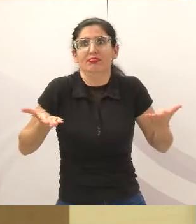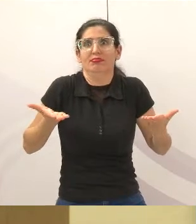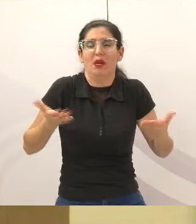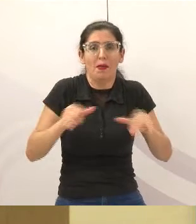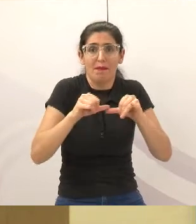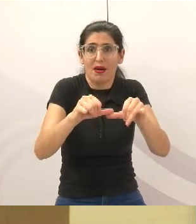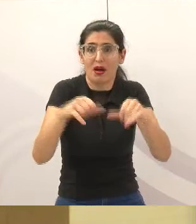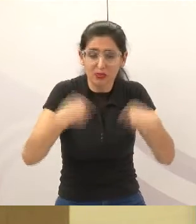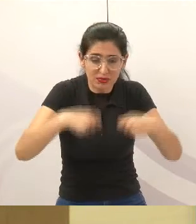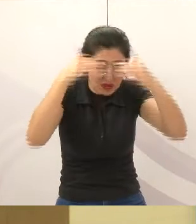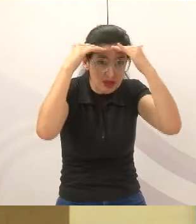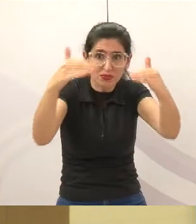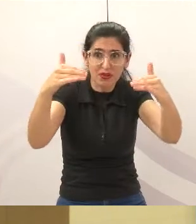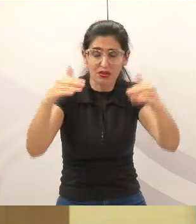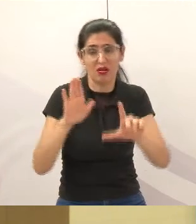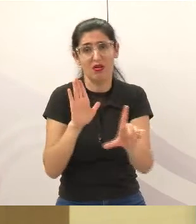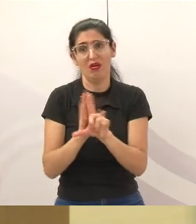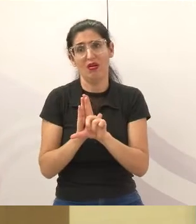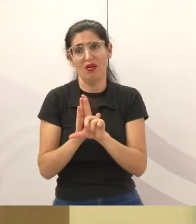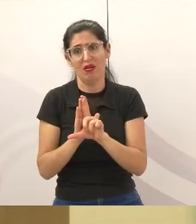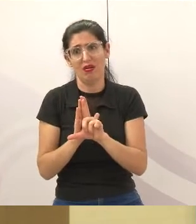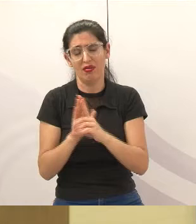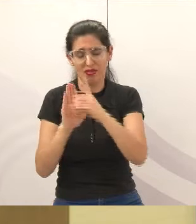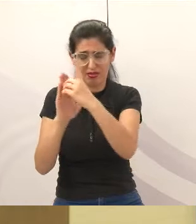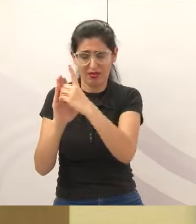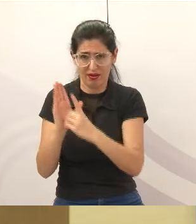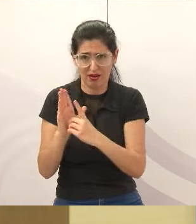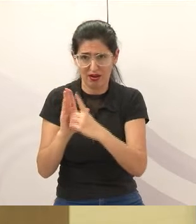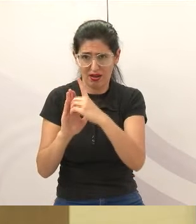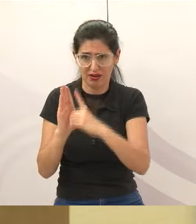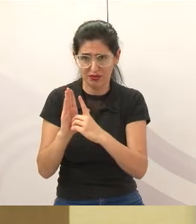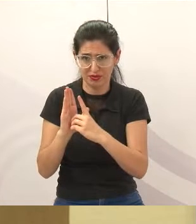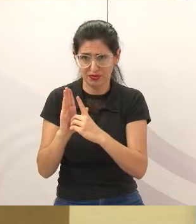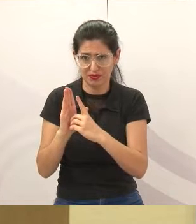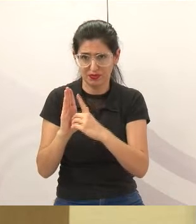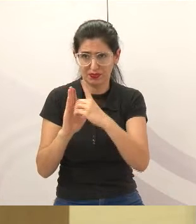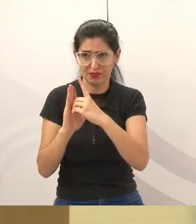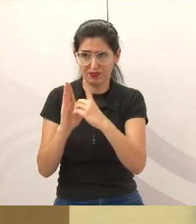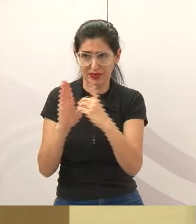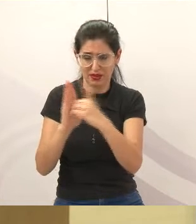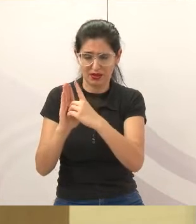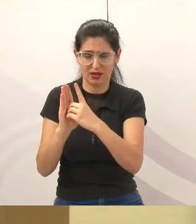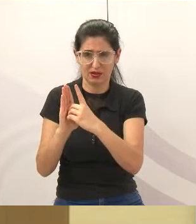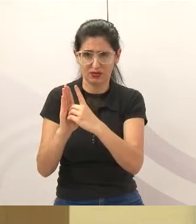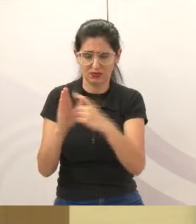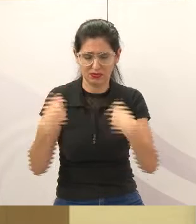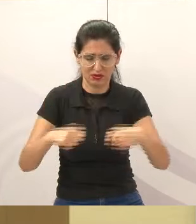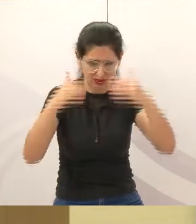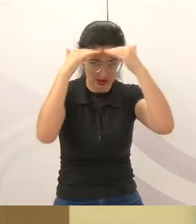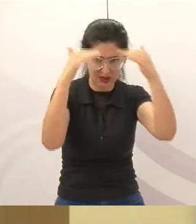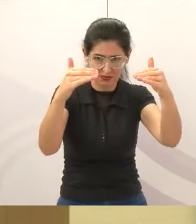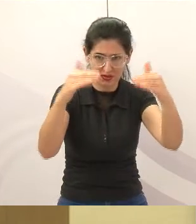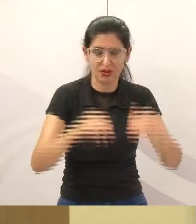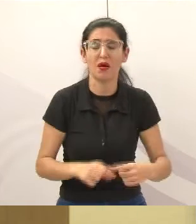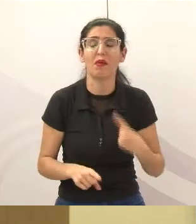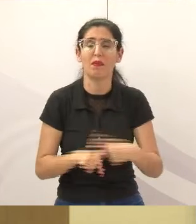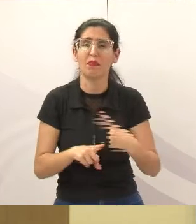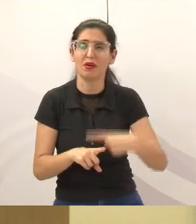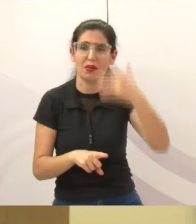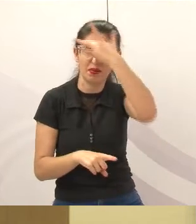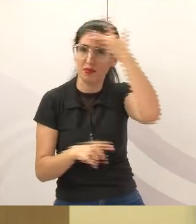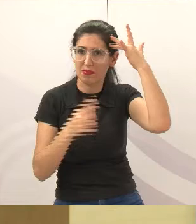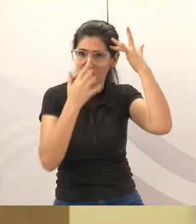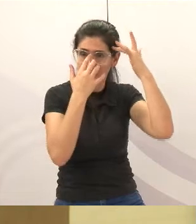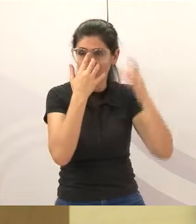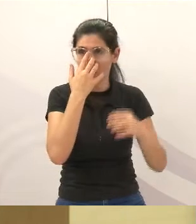da parte da divulgação, conscientização dos pontos comerciais. Porque aonde entrar um cidadão jacariense,